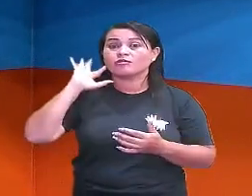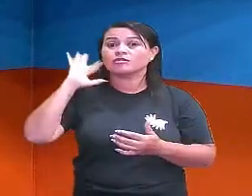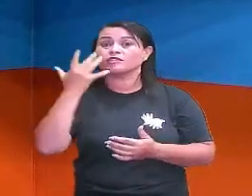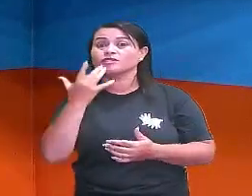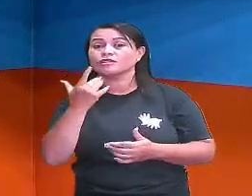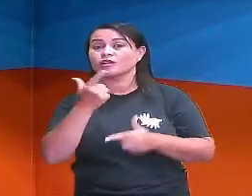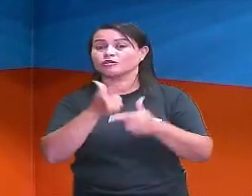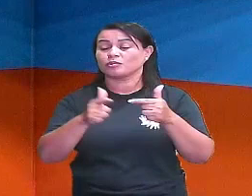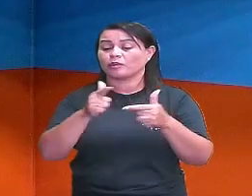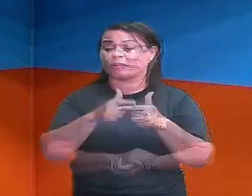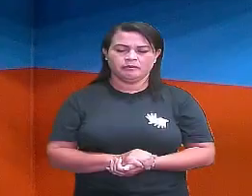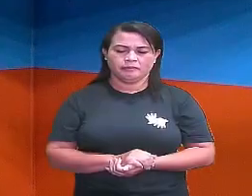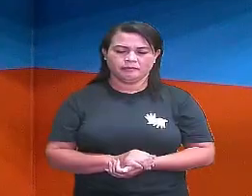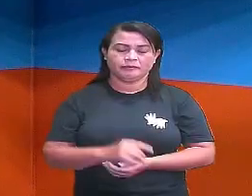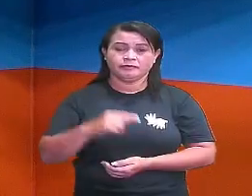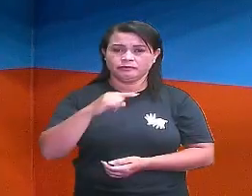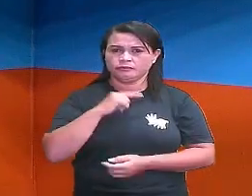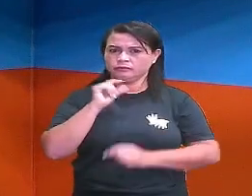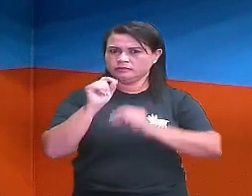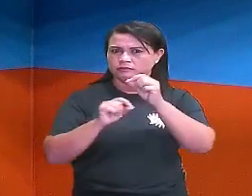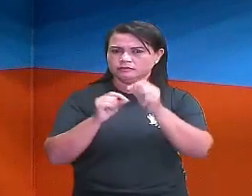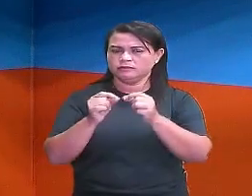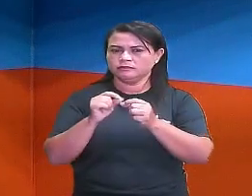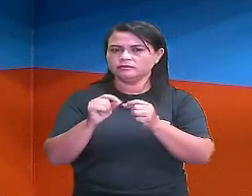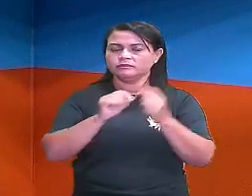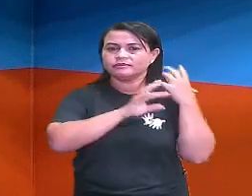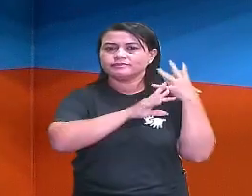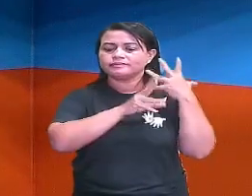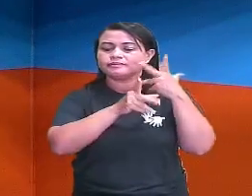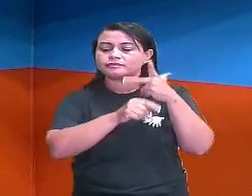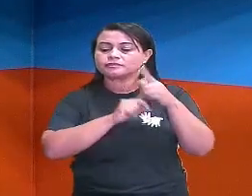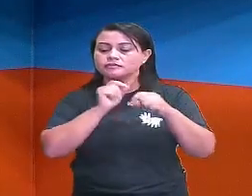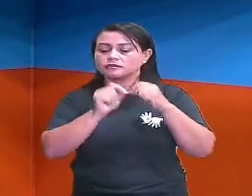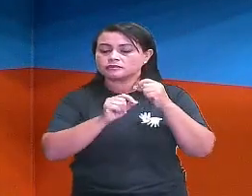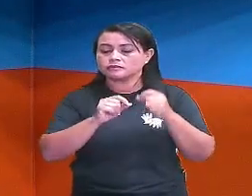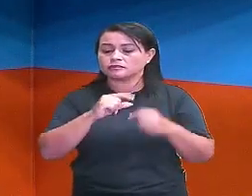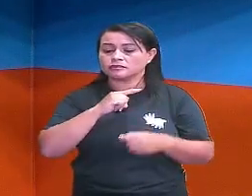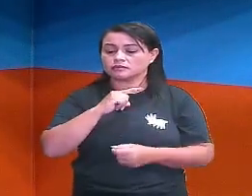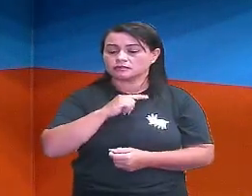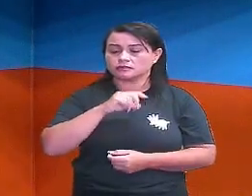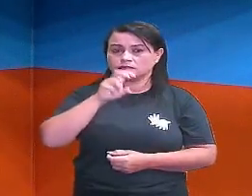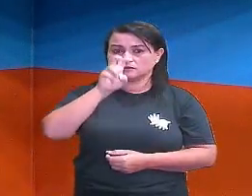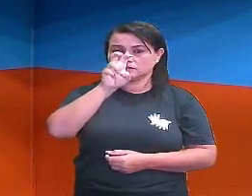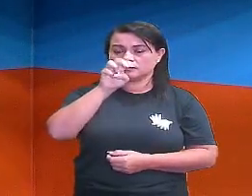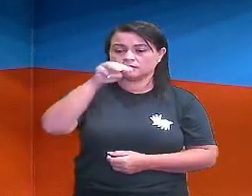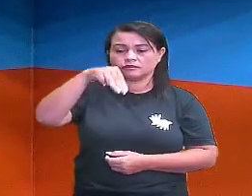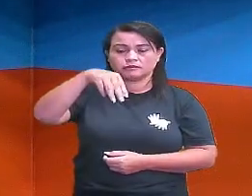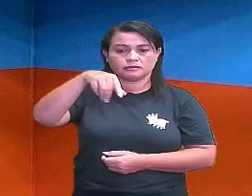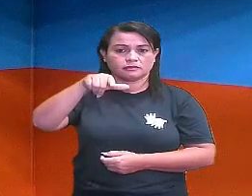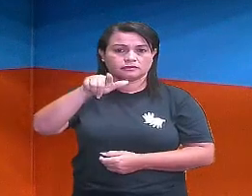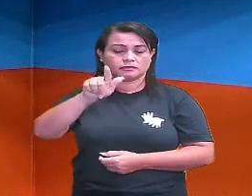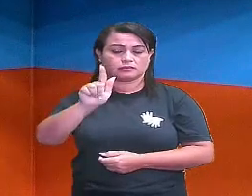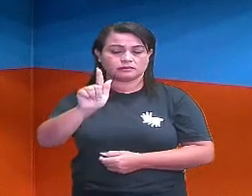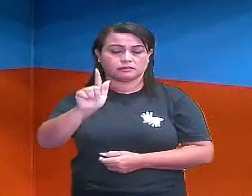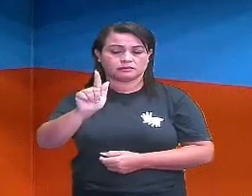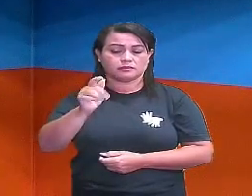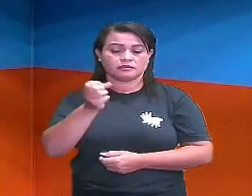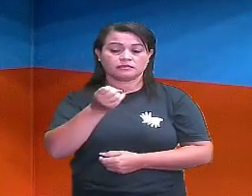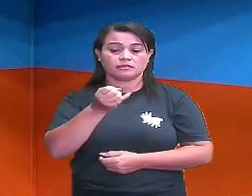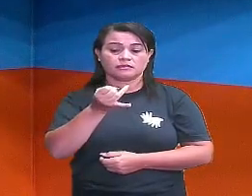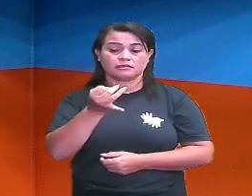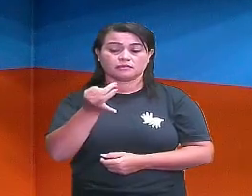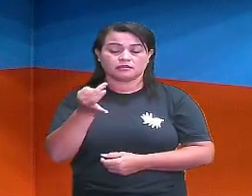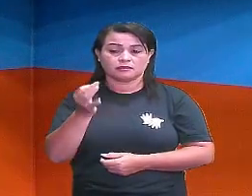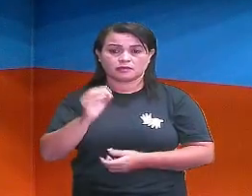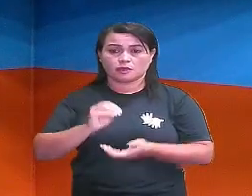solução deste outro. Aqui a gente vai analisar o seguinte. Ele dá aqui 5 miligramas, é a quantidade